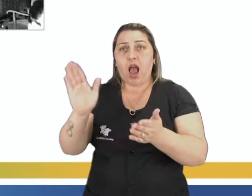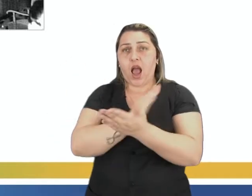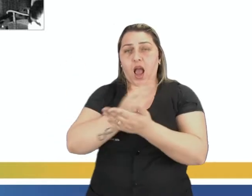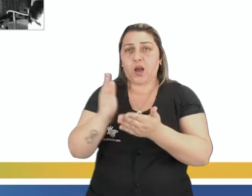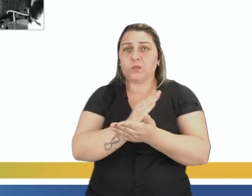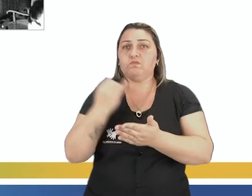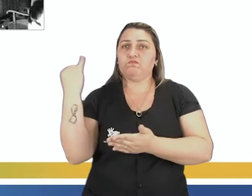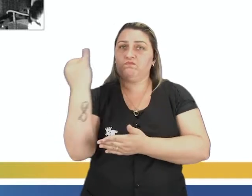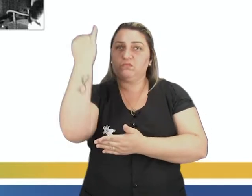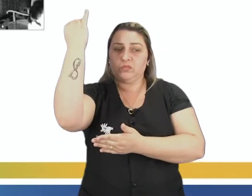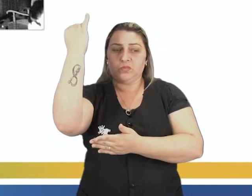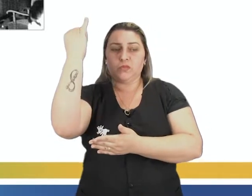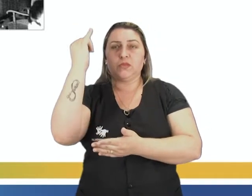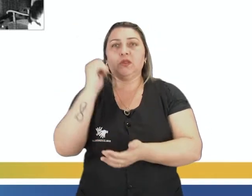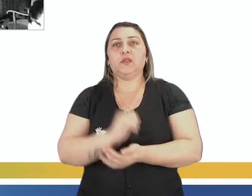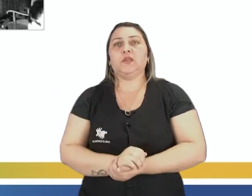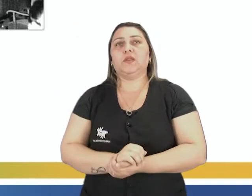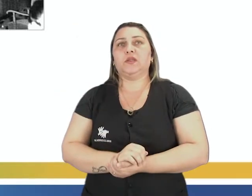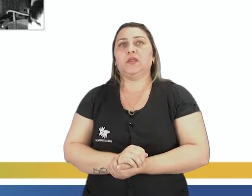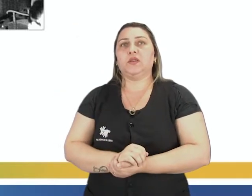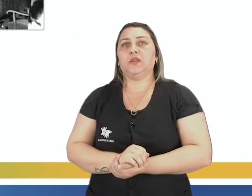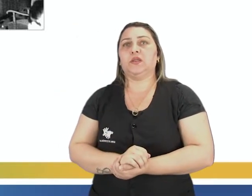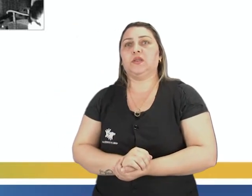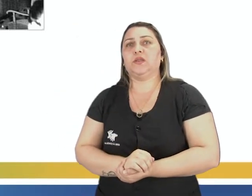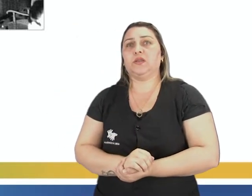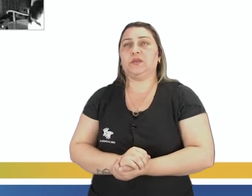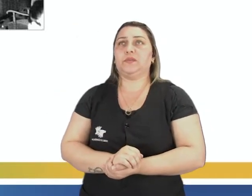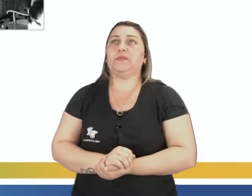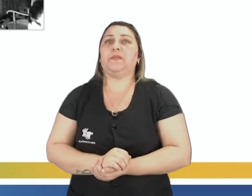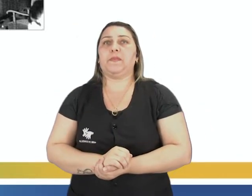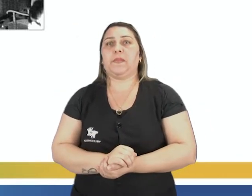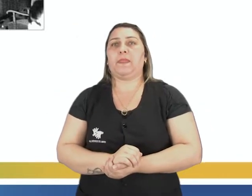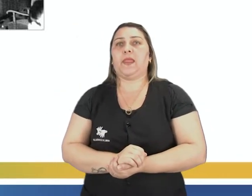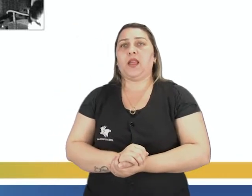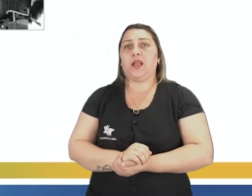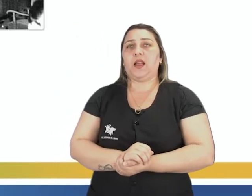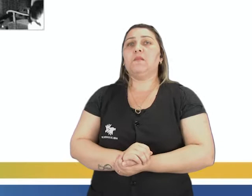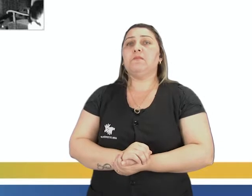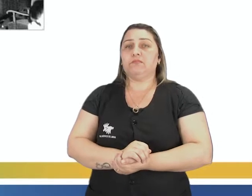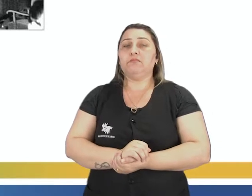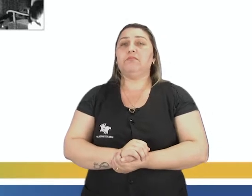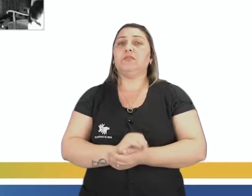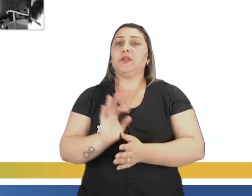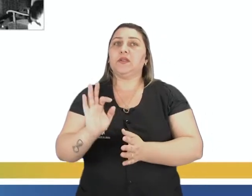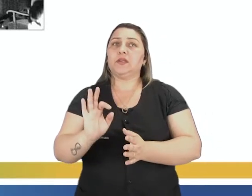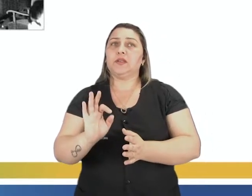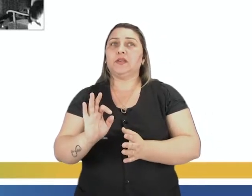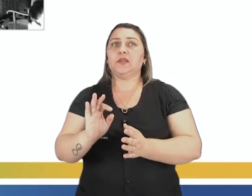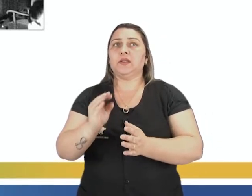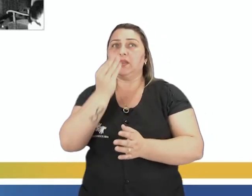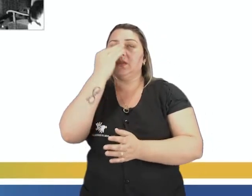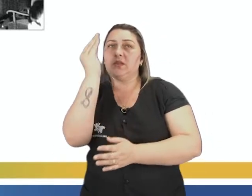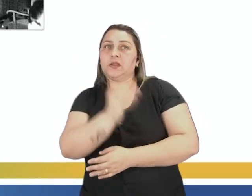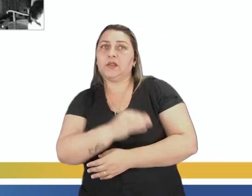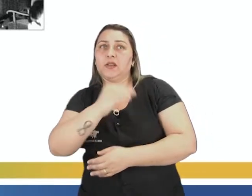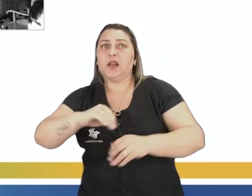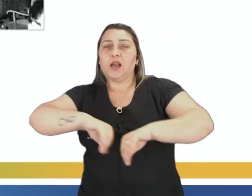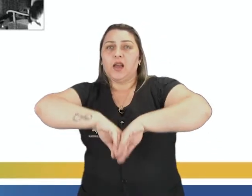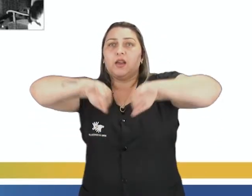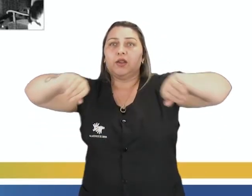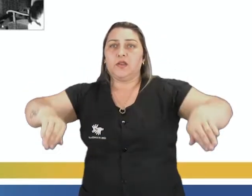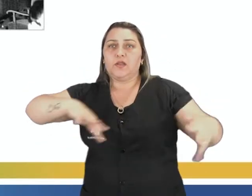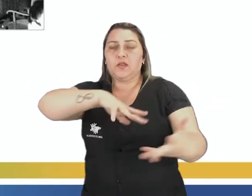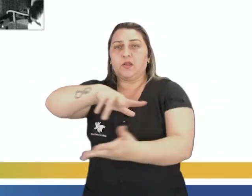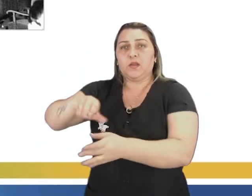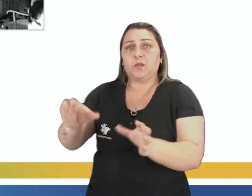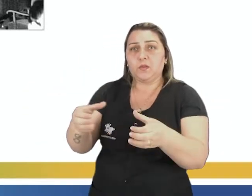pontos importantes. Dá uma olhada aí no primeiro ponto. Destacam-se os seguintes pontos firmados pela conferência. Rejeição à divisão mundial nos